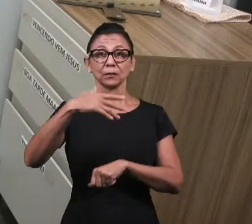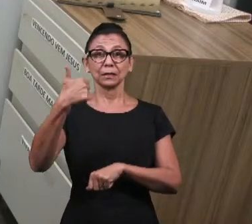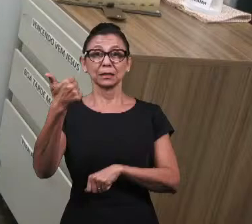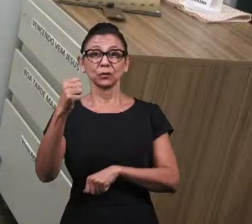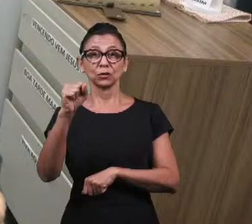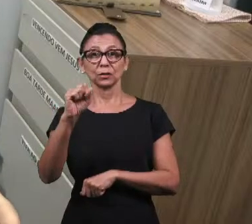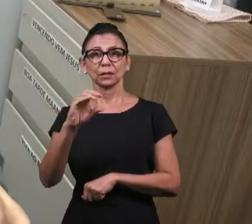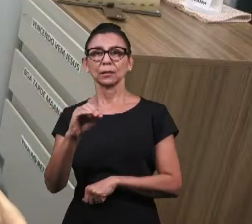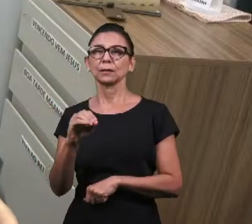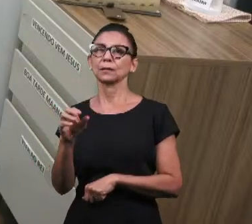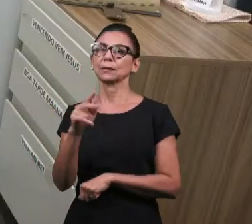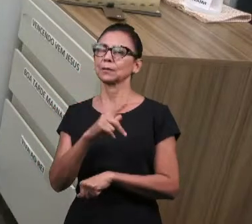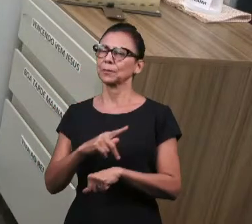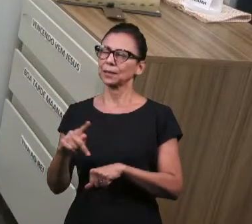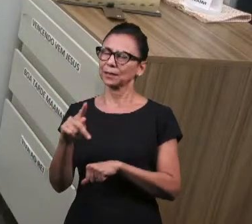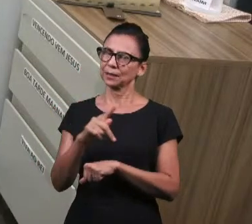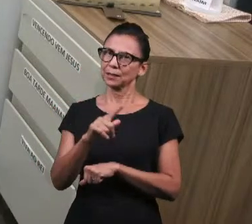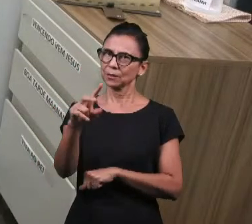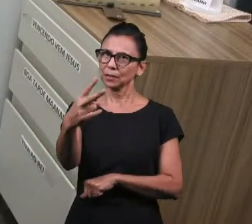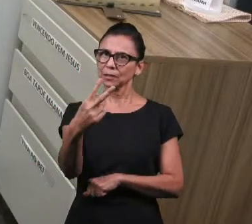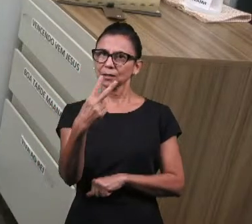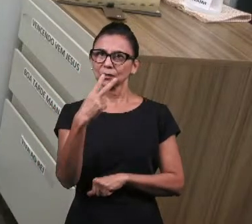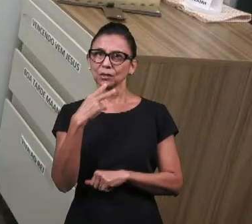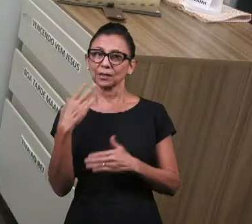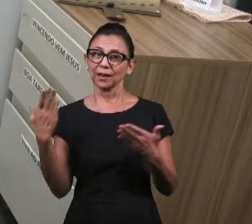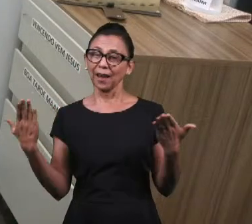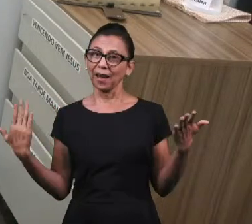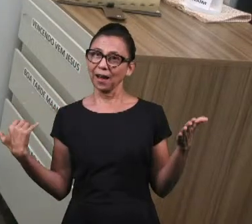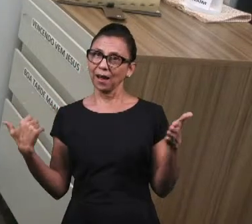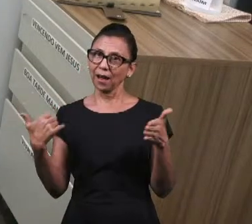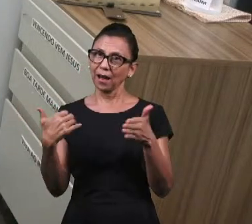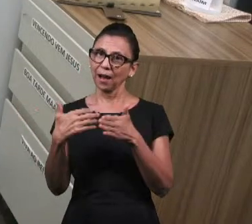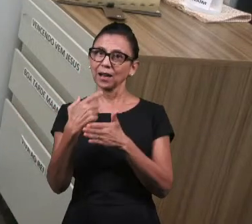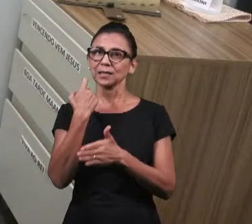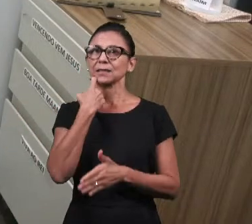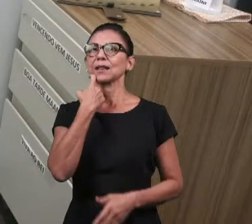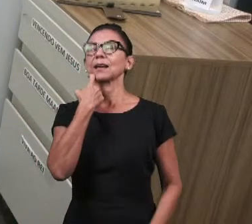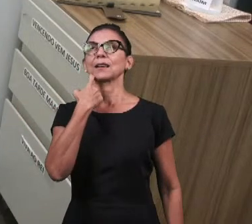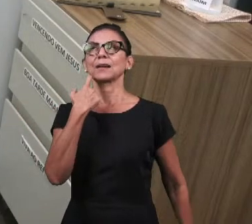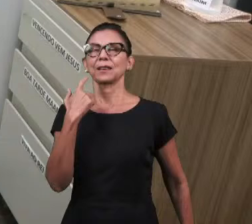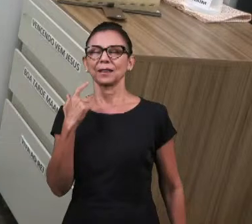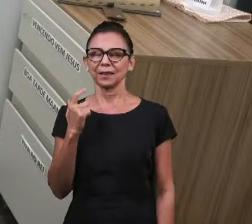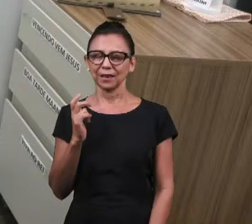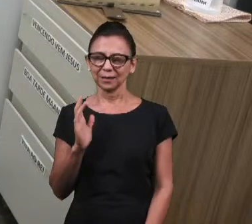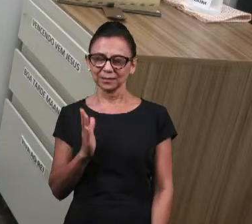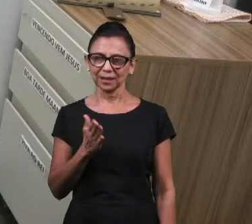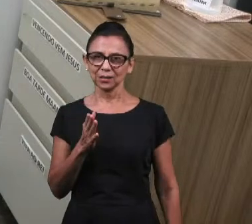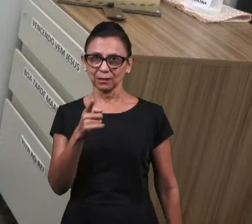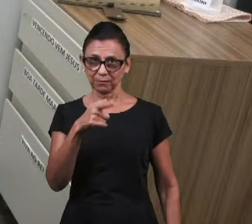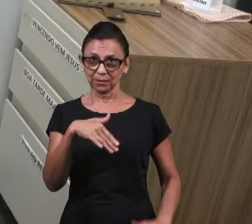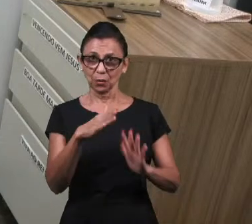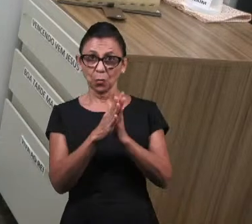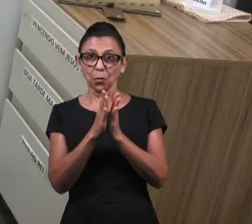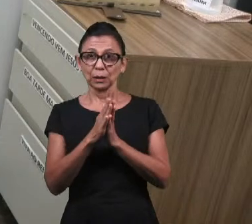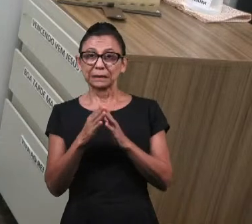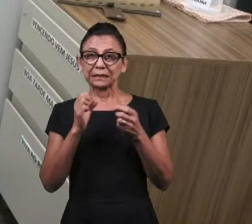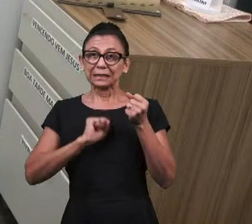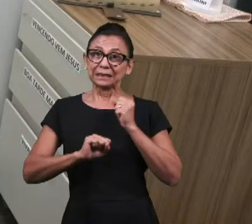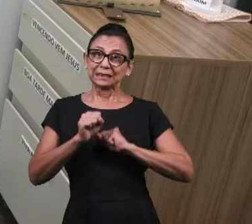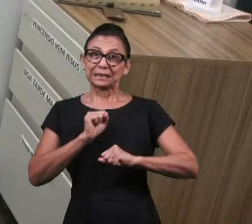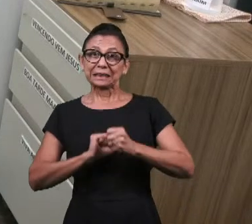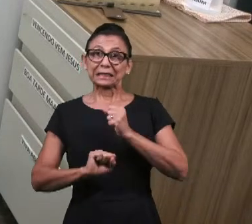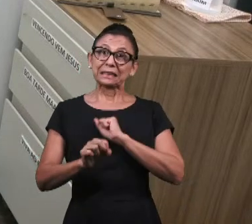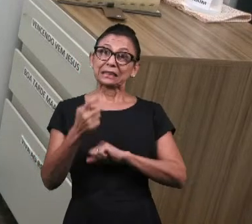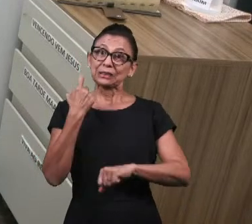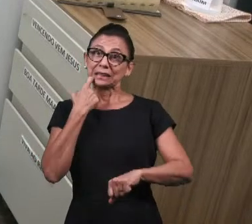chegou, né? Chegou, a sexta-feira chegou. Você que já estava aí orando, almejando por essa sexta-feira, hoje, dia 22